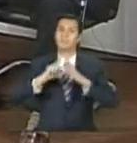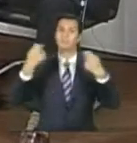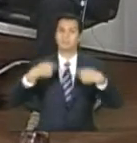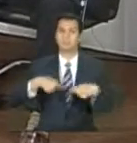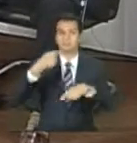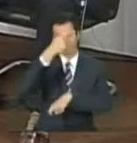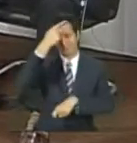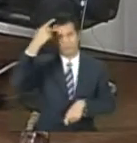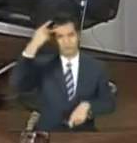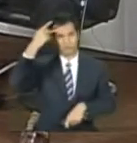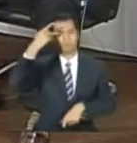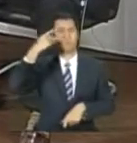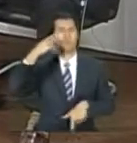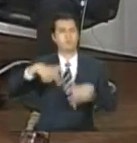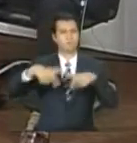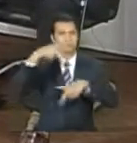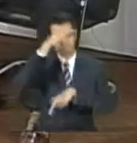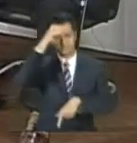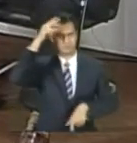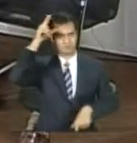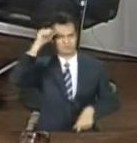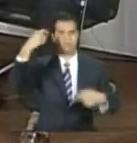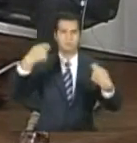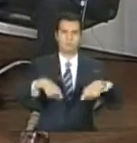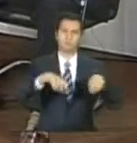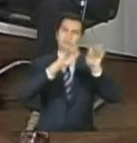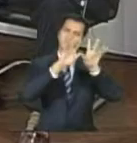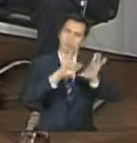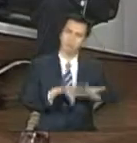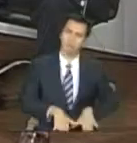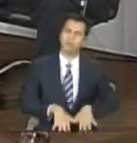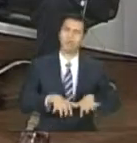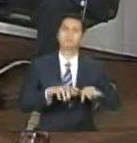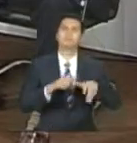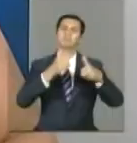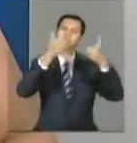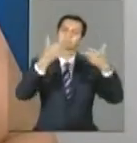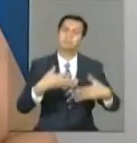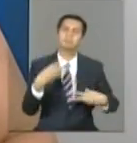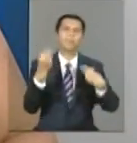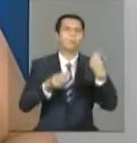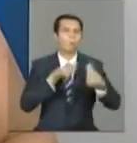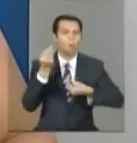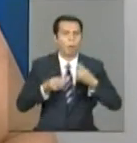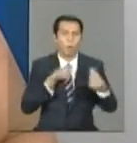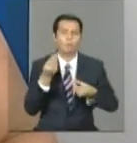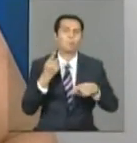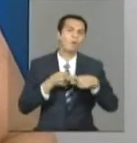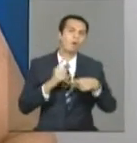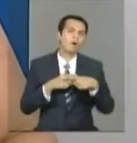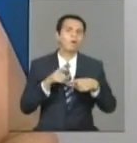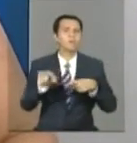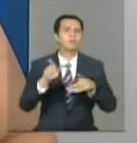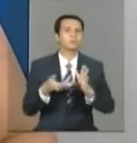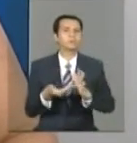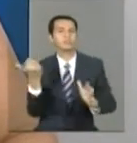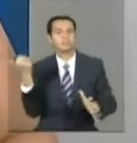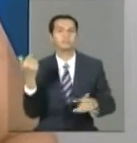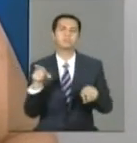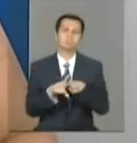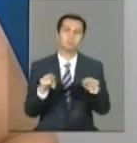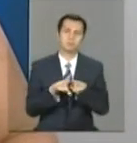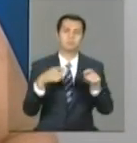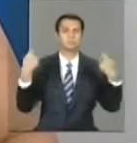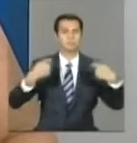um parecer informando essa circunstância que motivou a exclusão do cadastro dessa família. E é importante